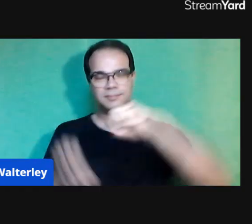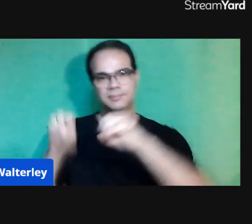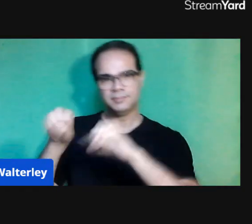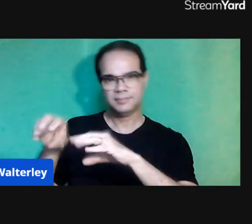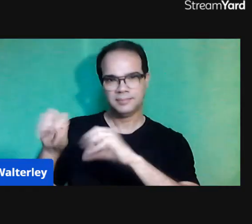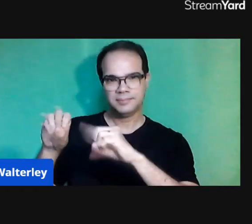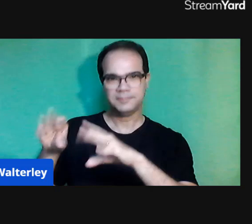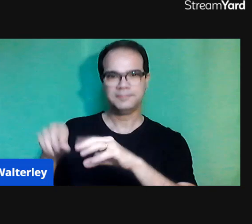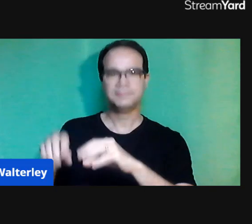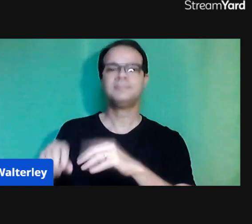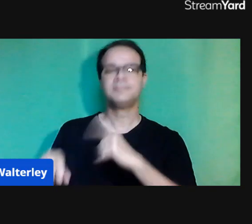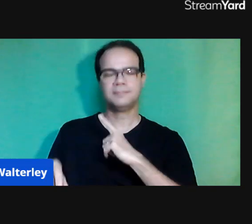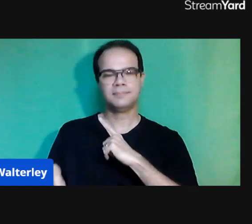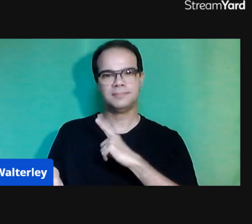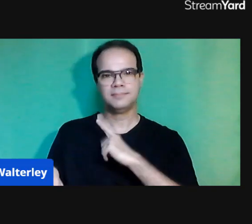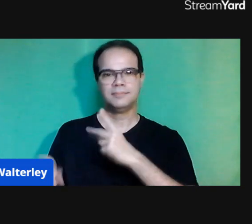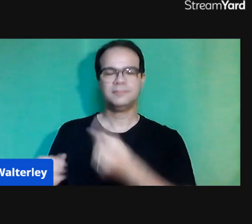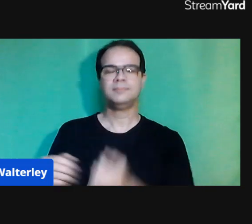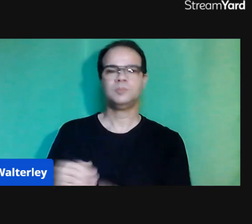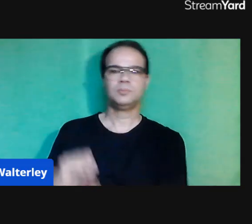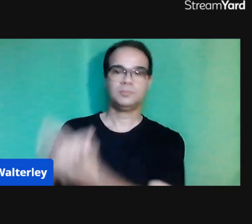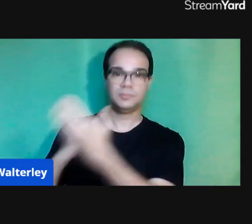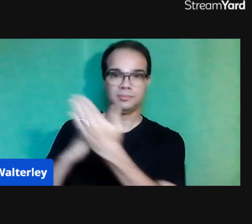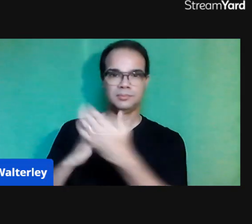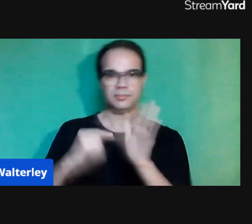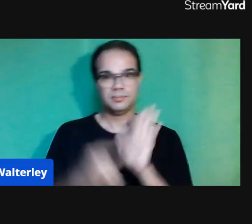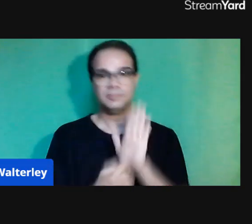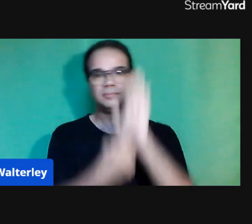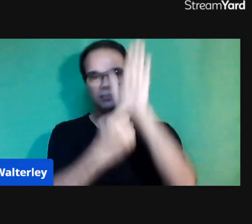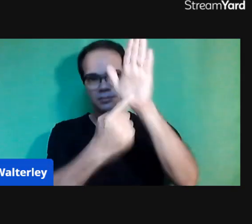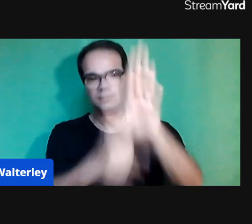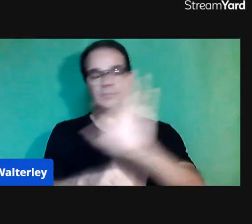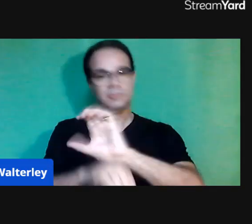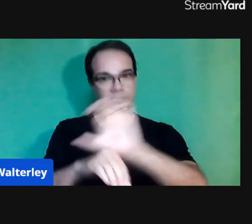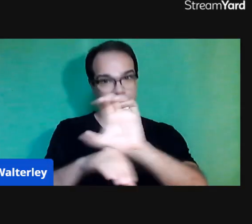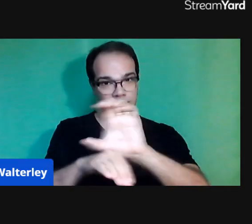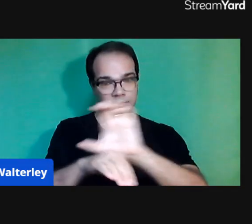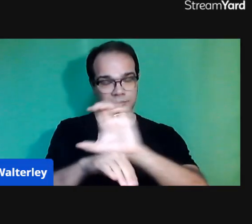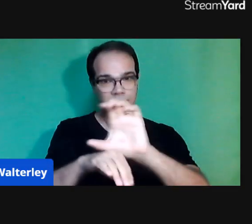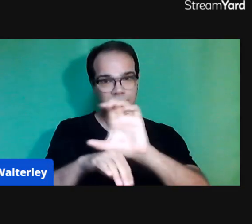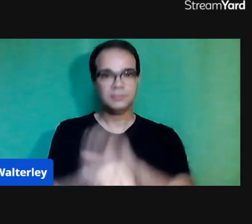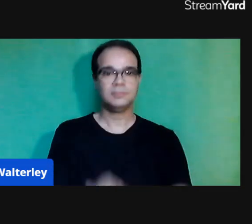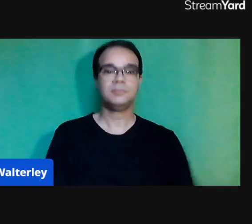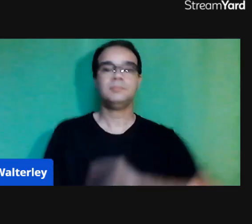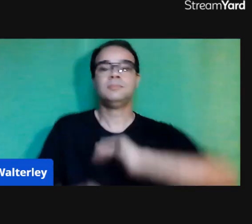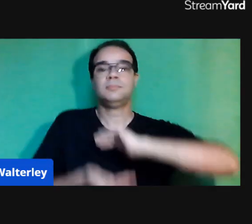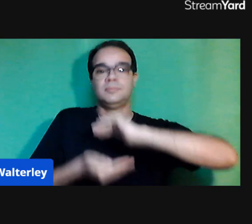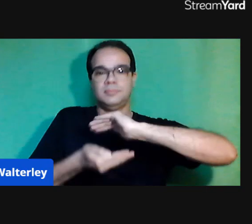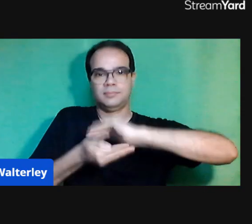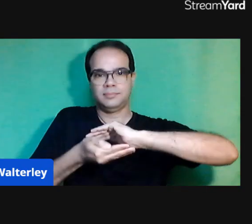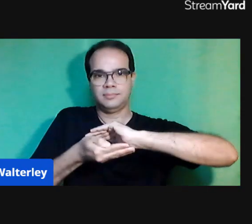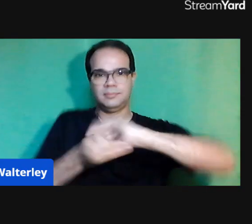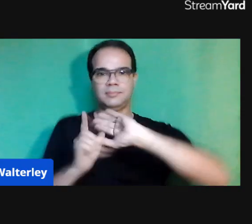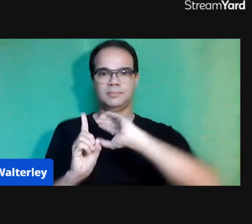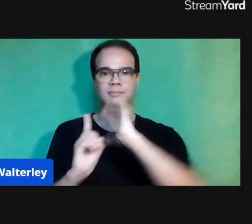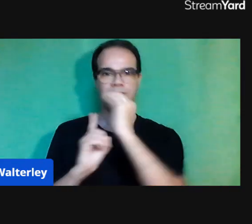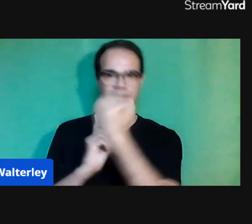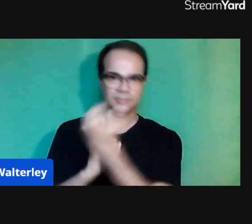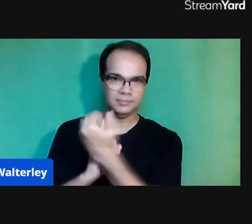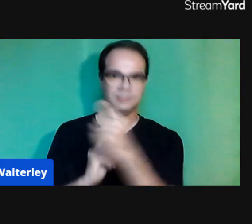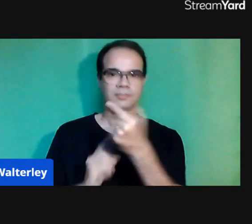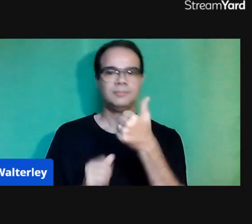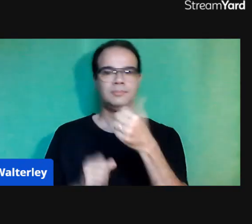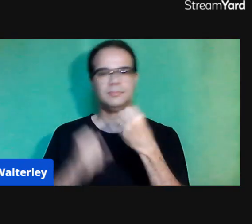que deu essa oportunidade da gente participar e ministrar esse curso e ao pessoal da Secretaria de Cultura que deu a oportunidade da gente